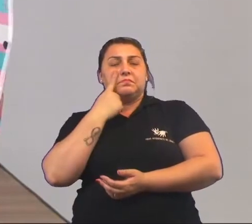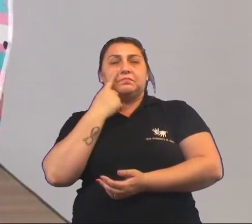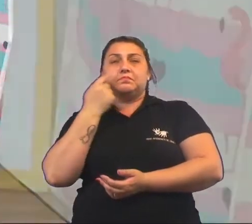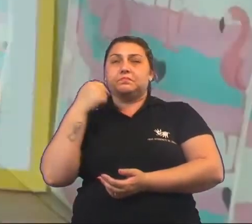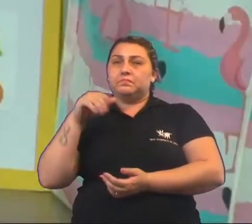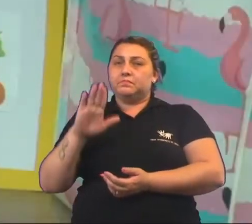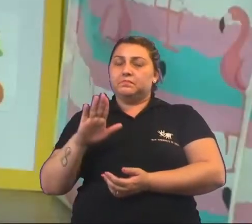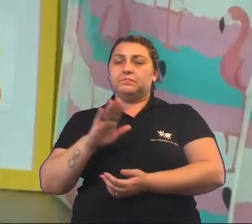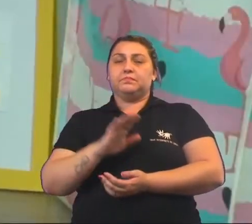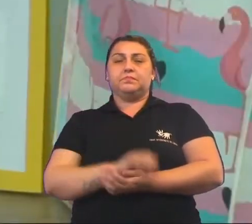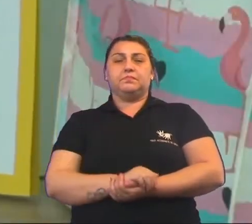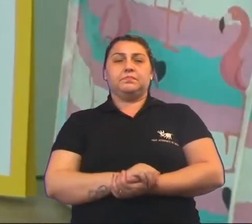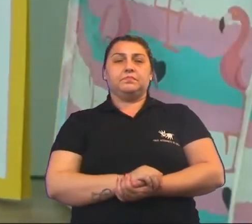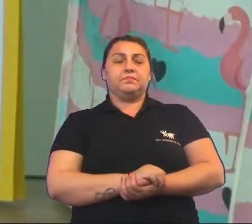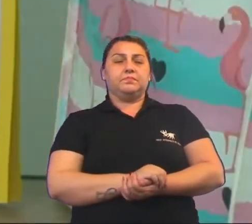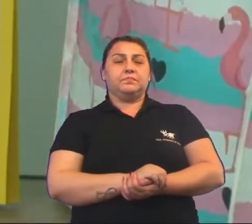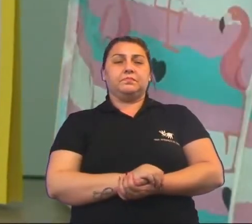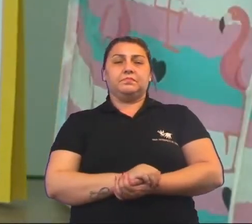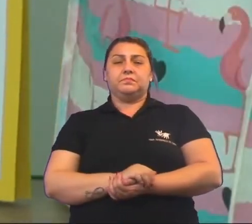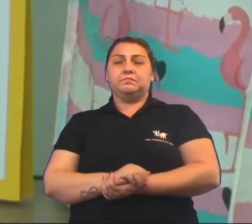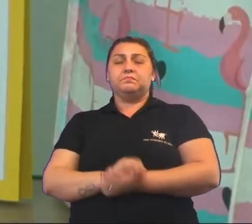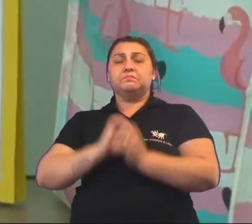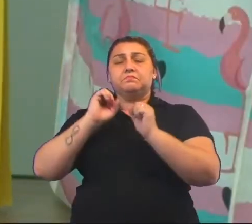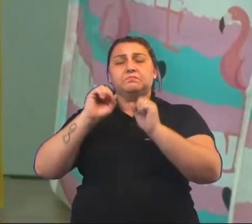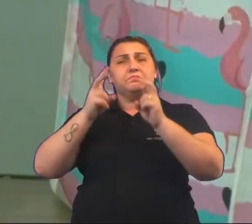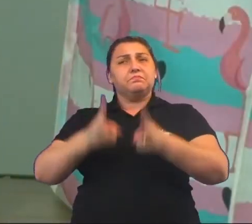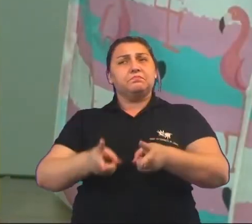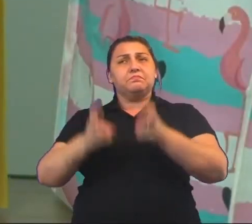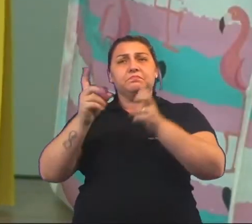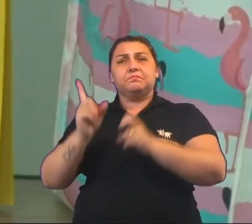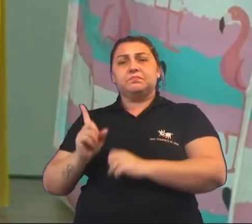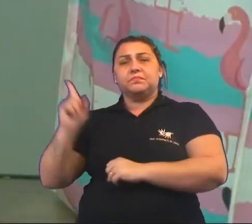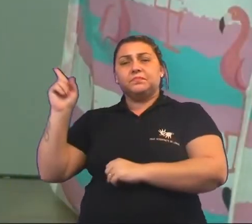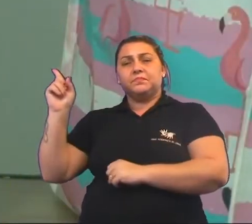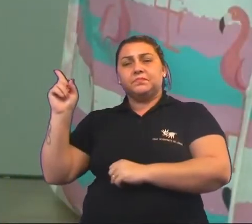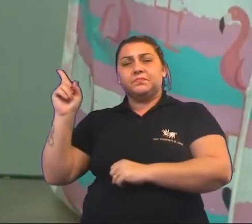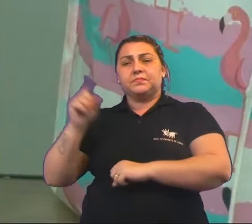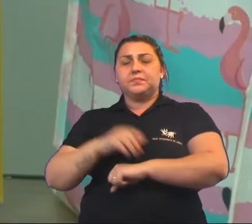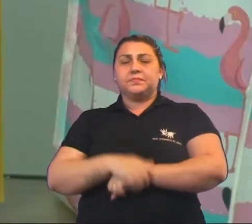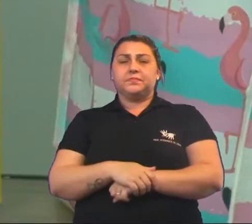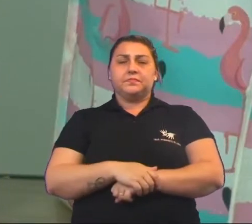pouco. O que podemos observar aqui nesta imagem?